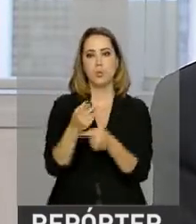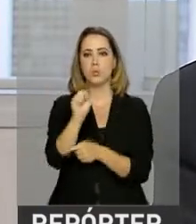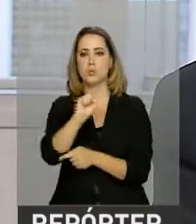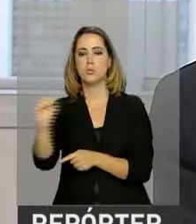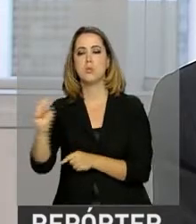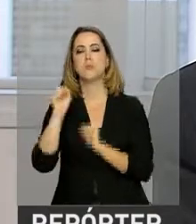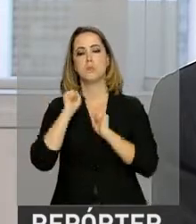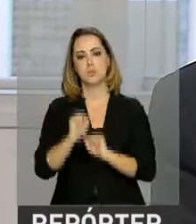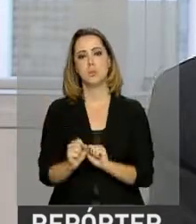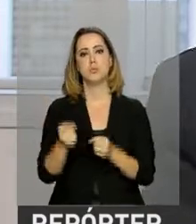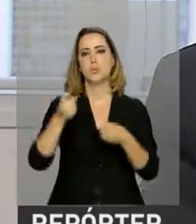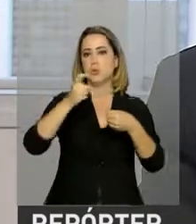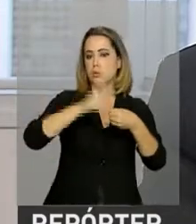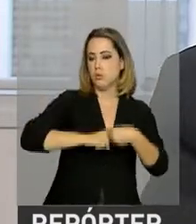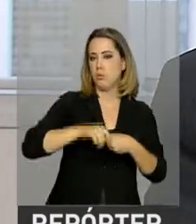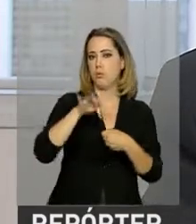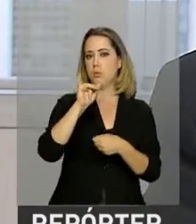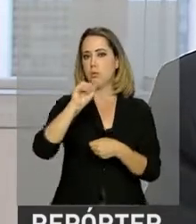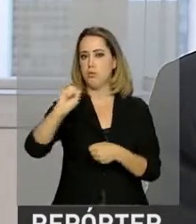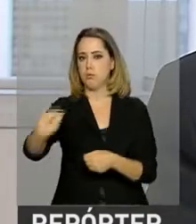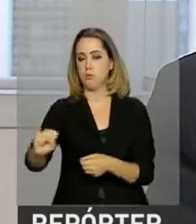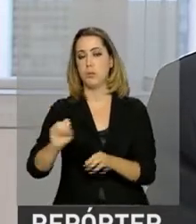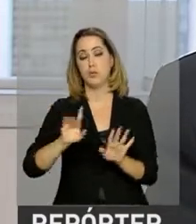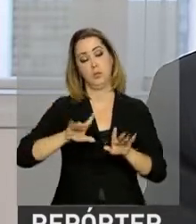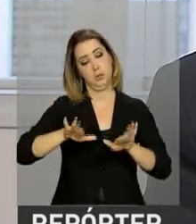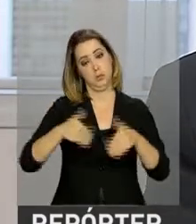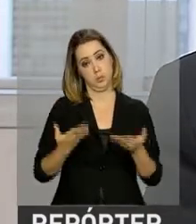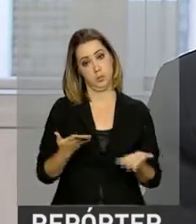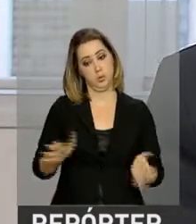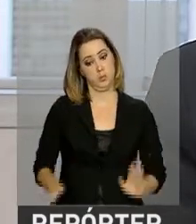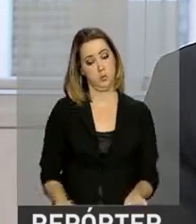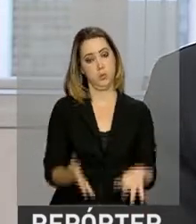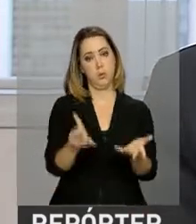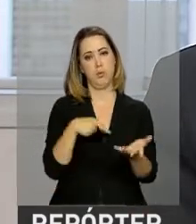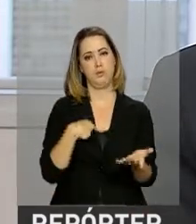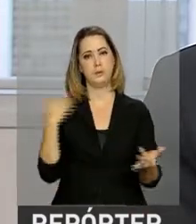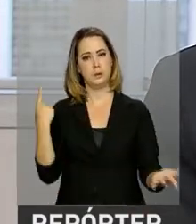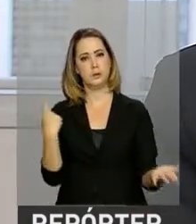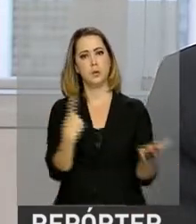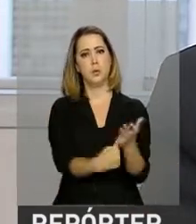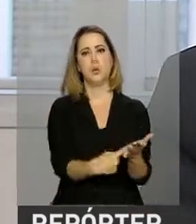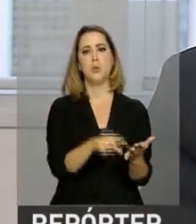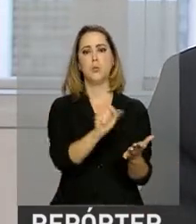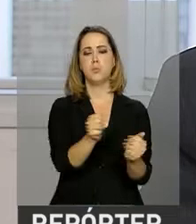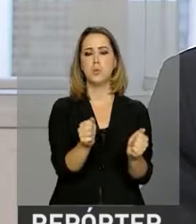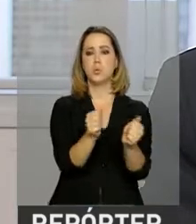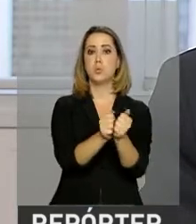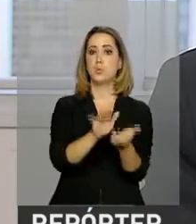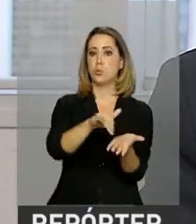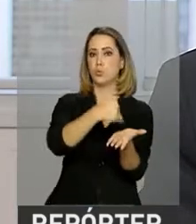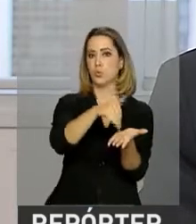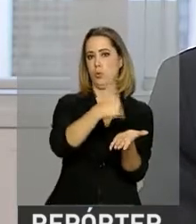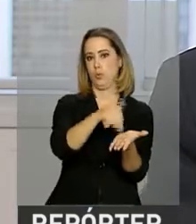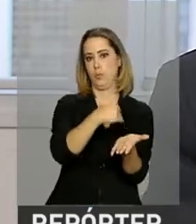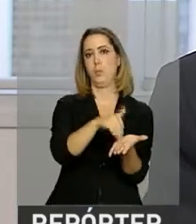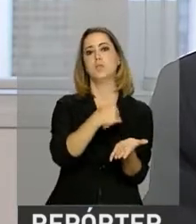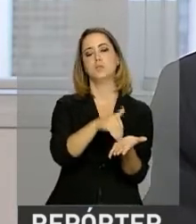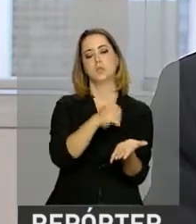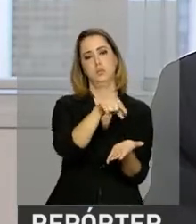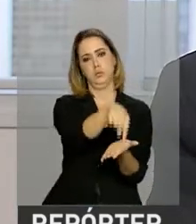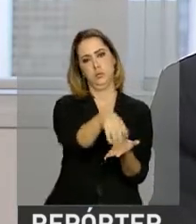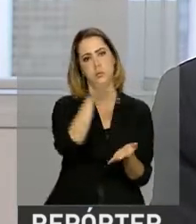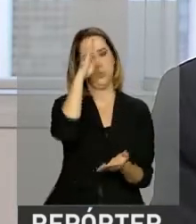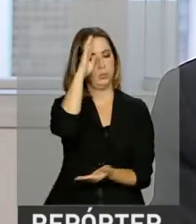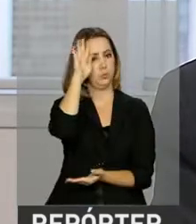sem problemas então por isso que a gente estimula aquele caso o edital nem a ovação junto à matrícula frontale no